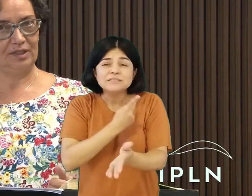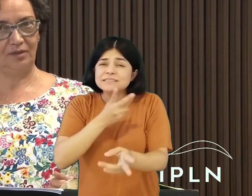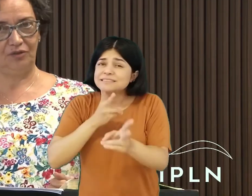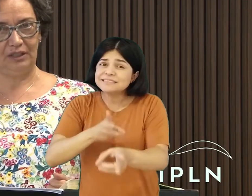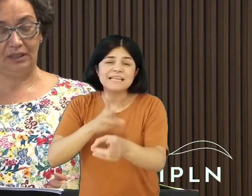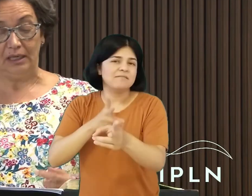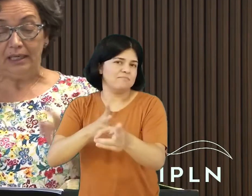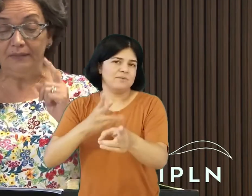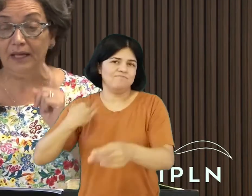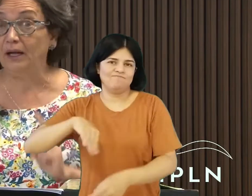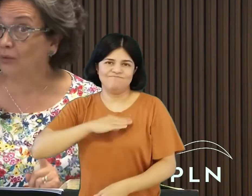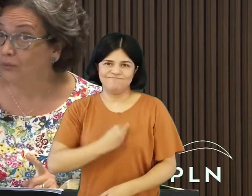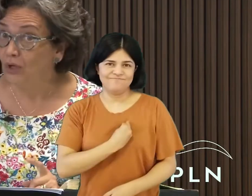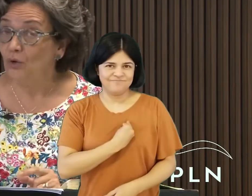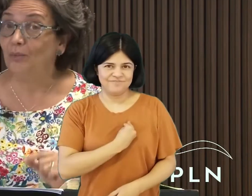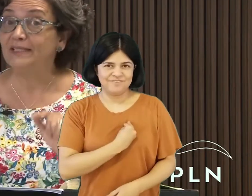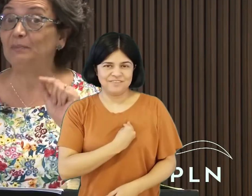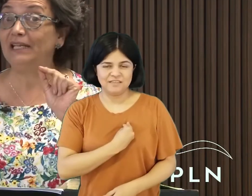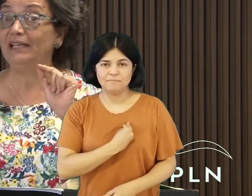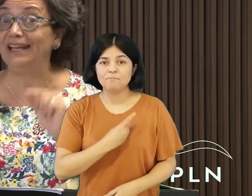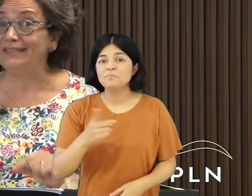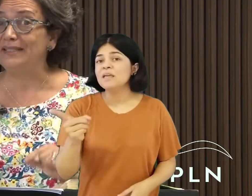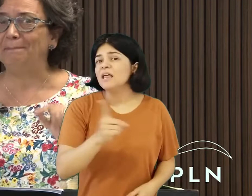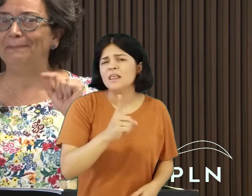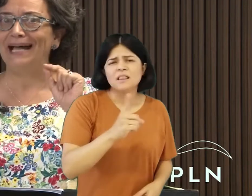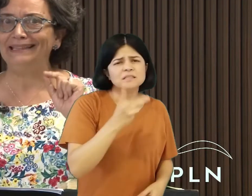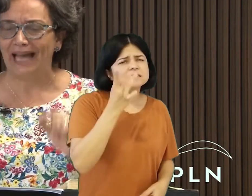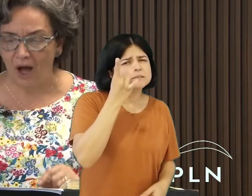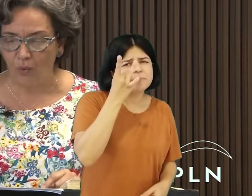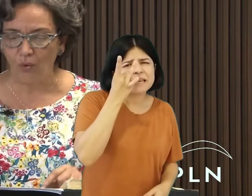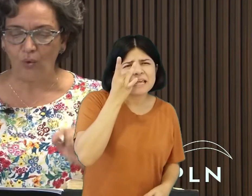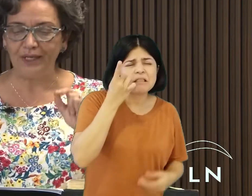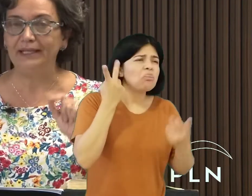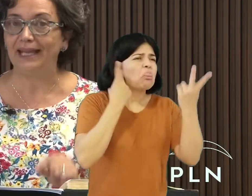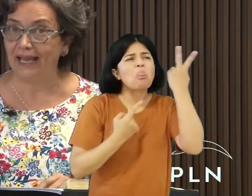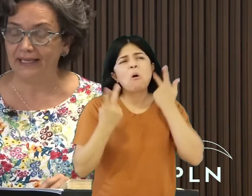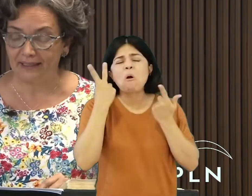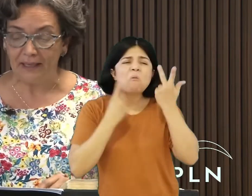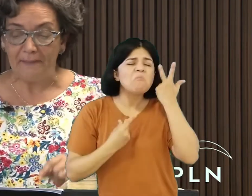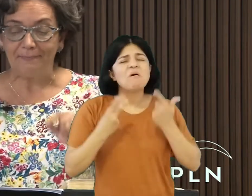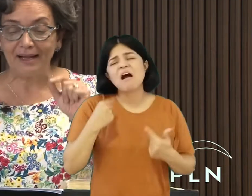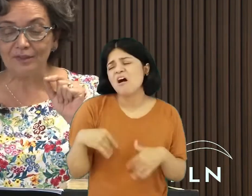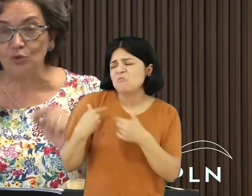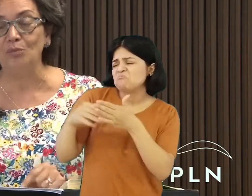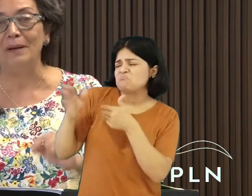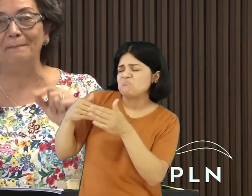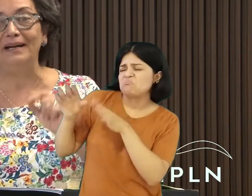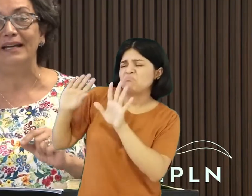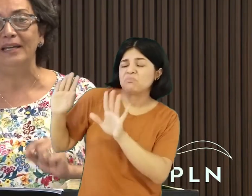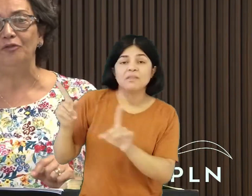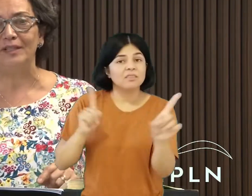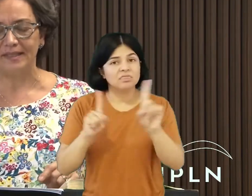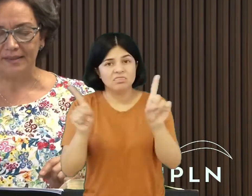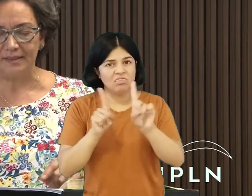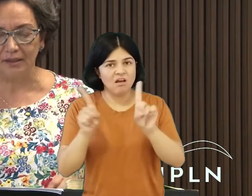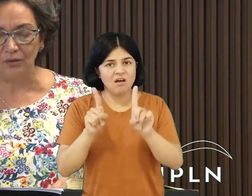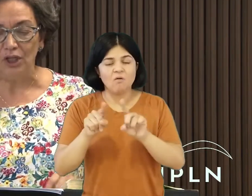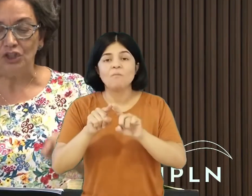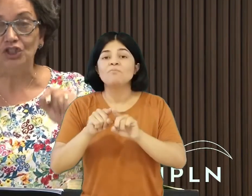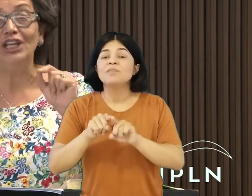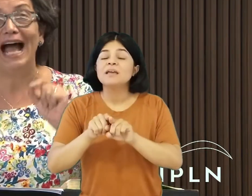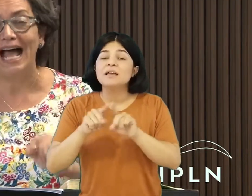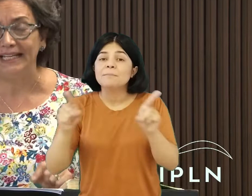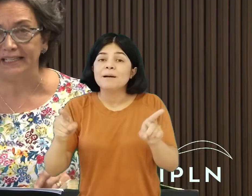na nossa vida. Não uma experiência banal, corriqueira, mas uma